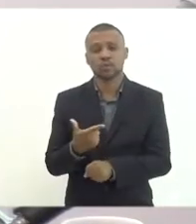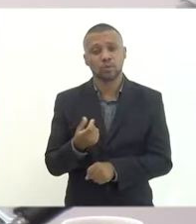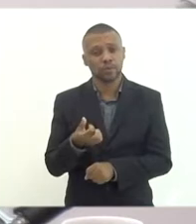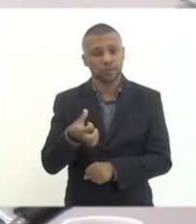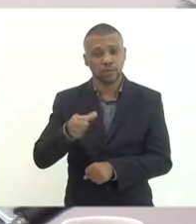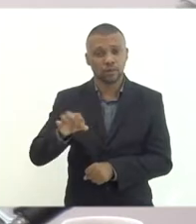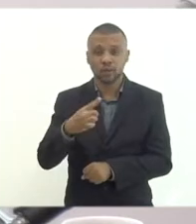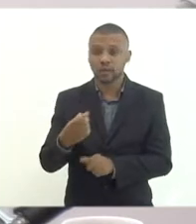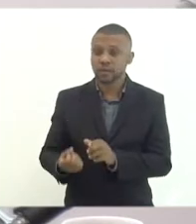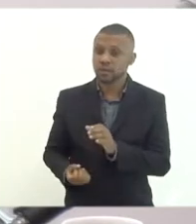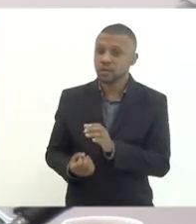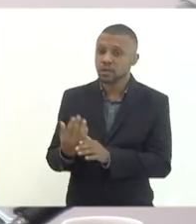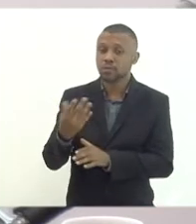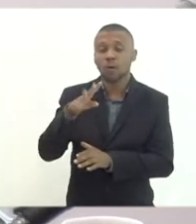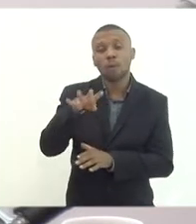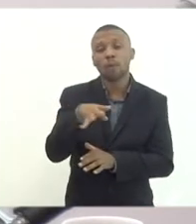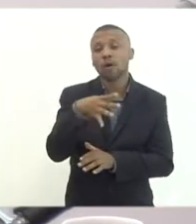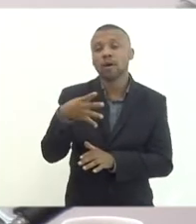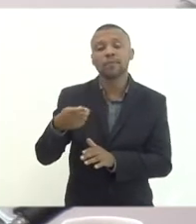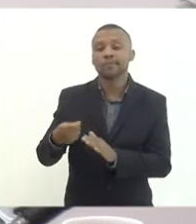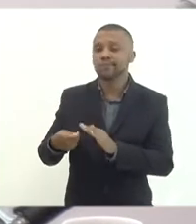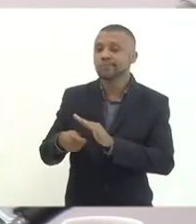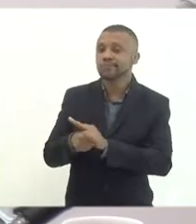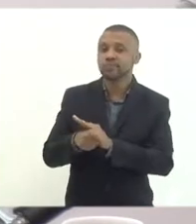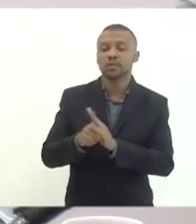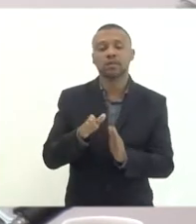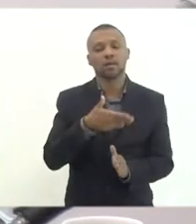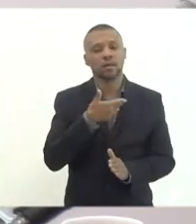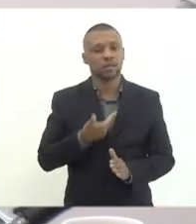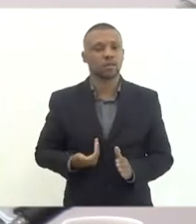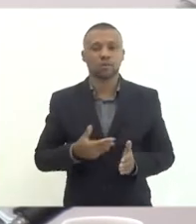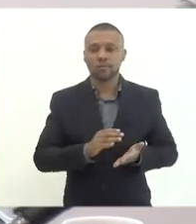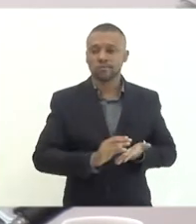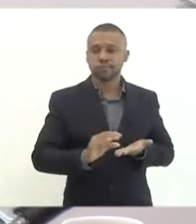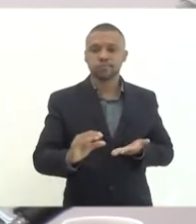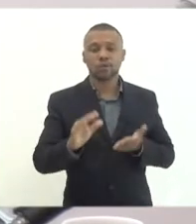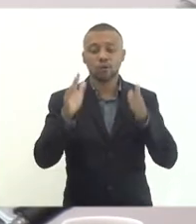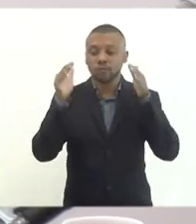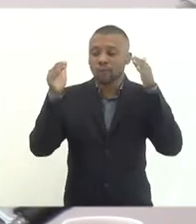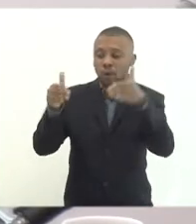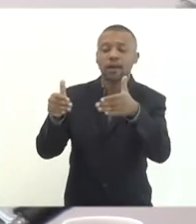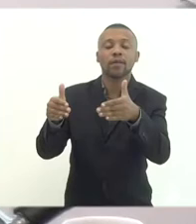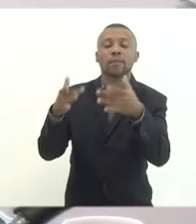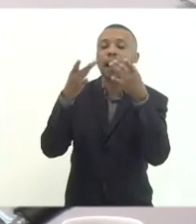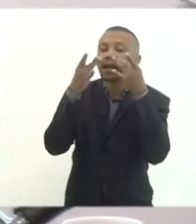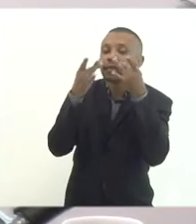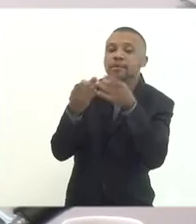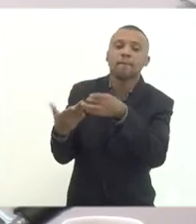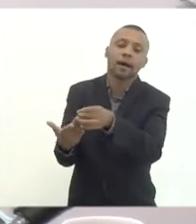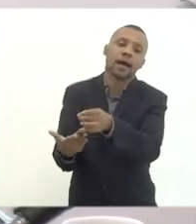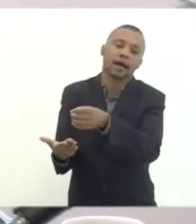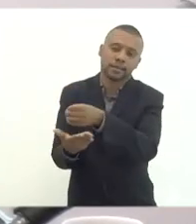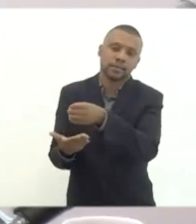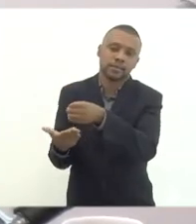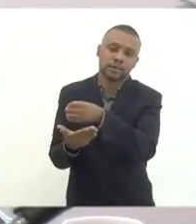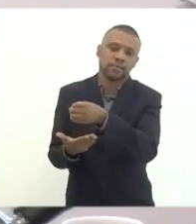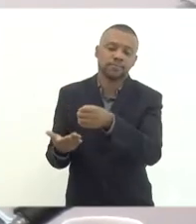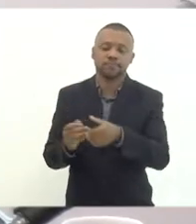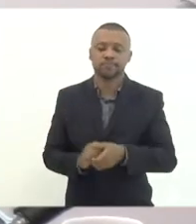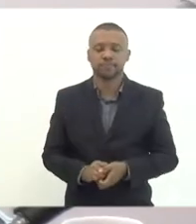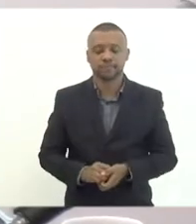nós temos um programa de financiamento estadual para atenção primária e esse problema de financiamento